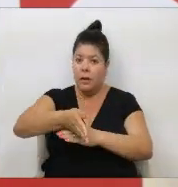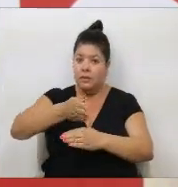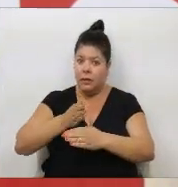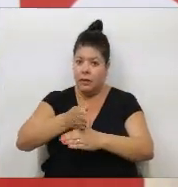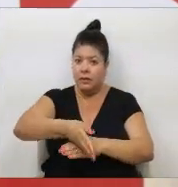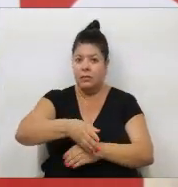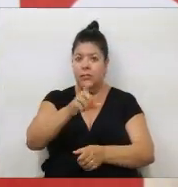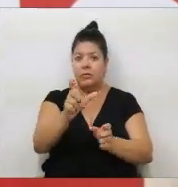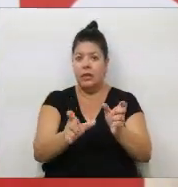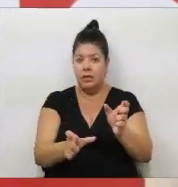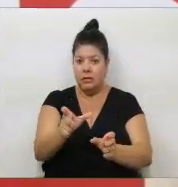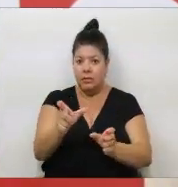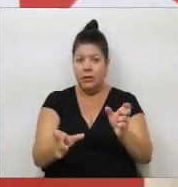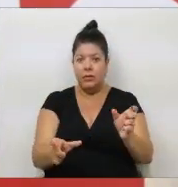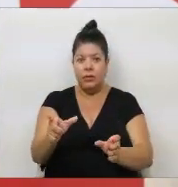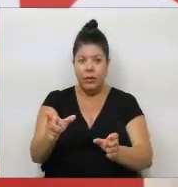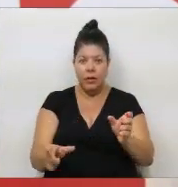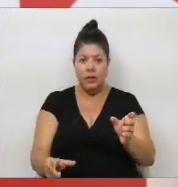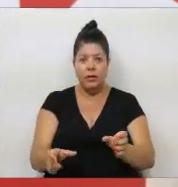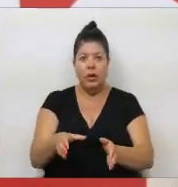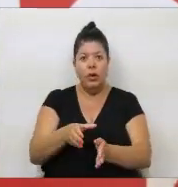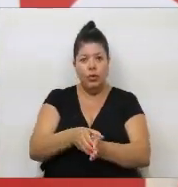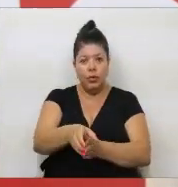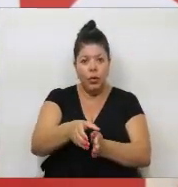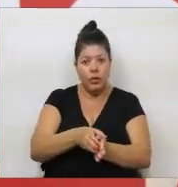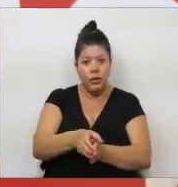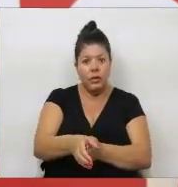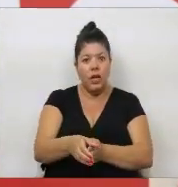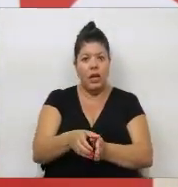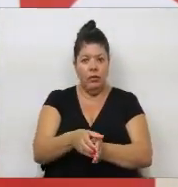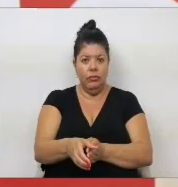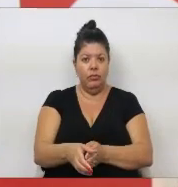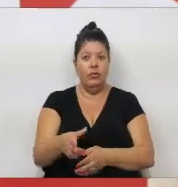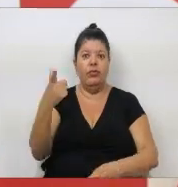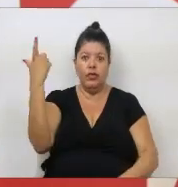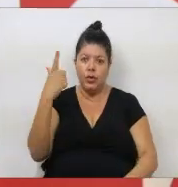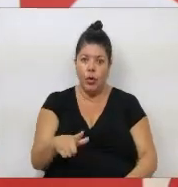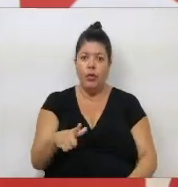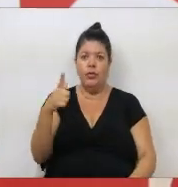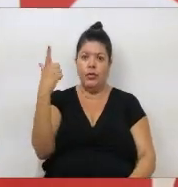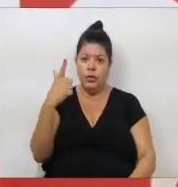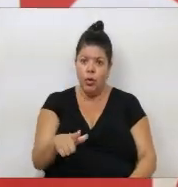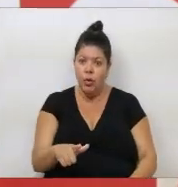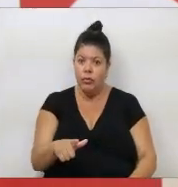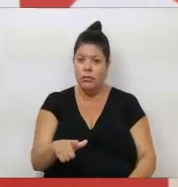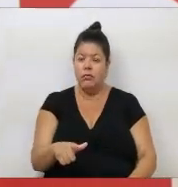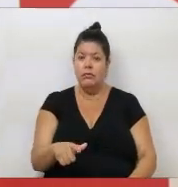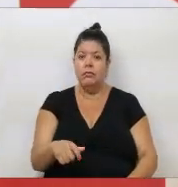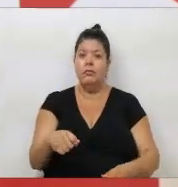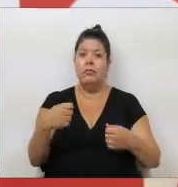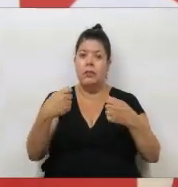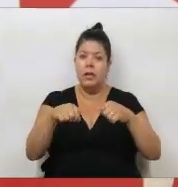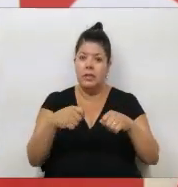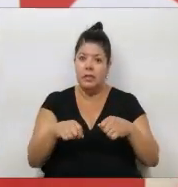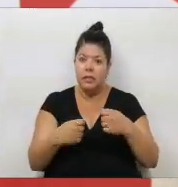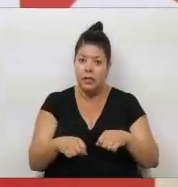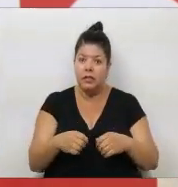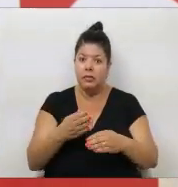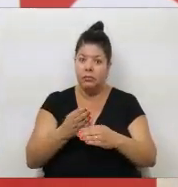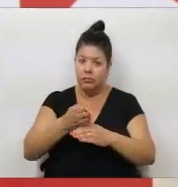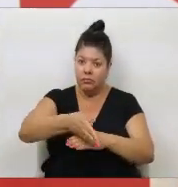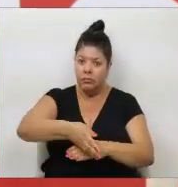popular, através da participação dos conselhos, eu vou repetir isso em todas as falas, através do orçamento